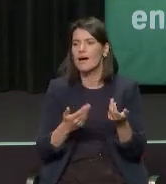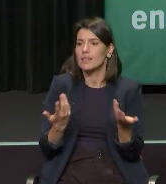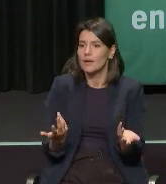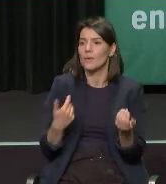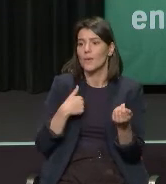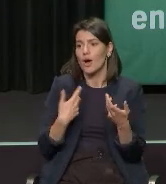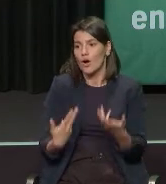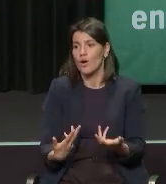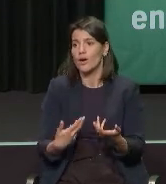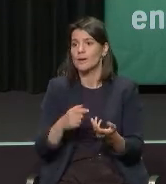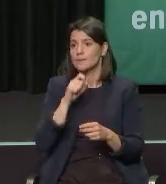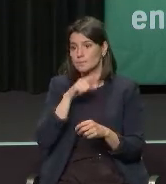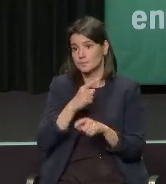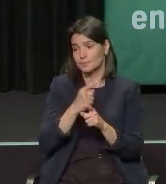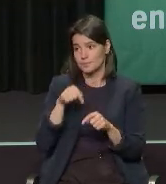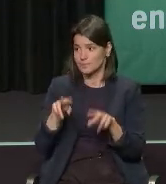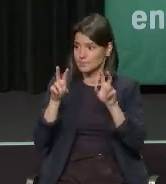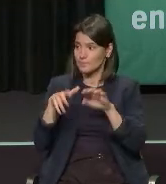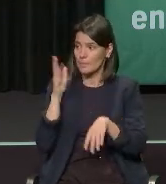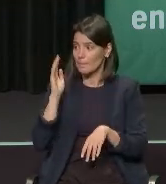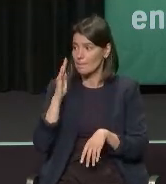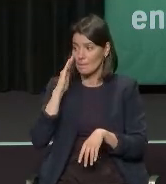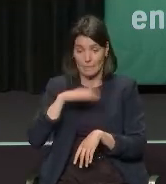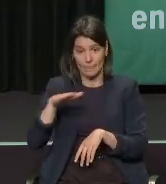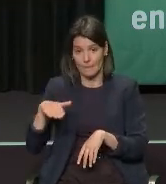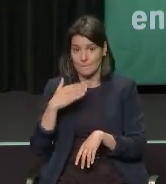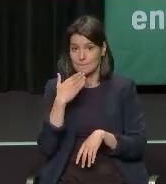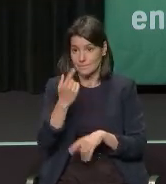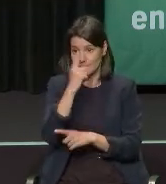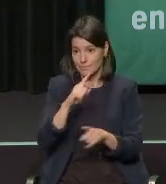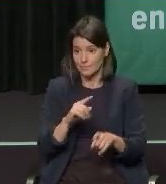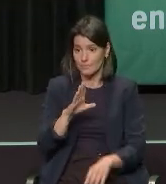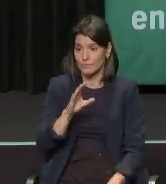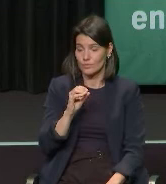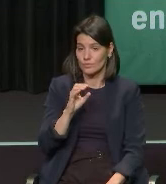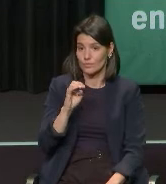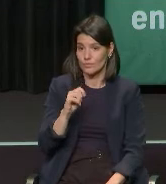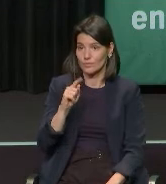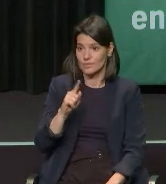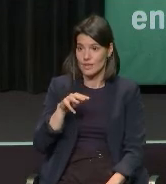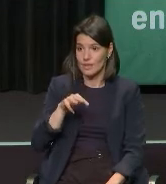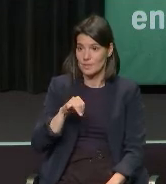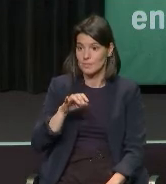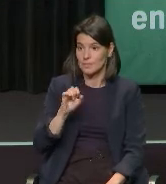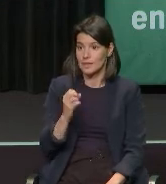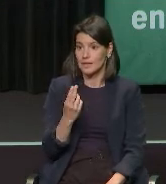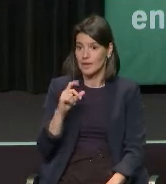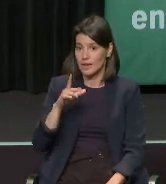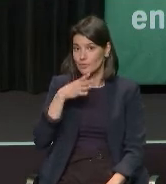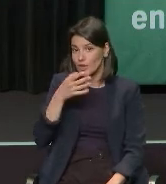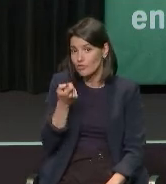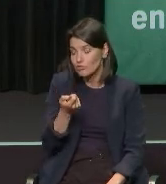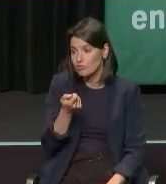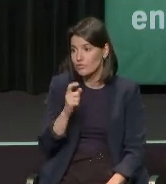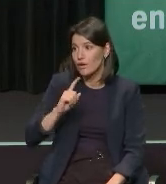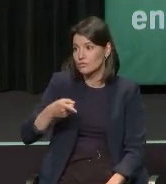então eu ia, se calhar, como o tema desta conferência é ciência, pedir ao professor José Miguel se pode, se calhar, falar um pouco de qual pode